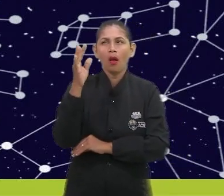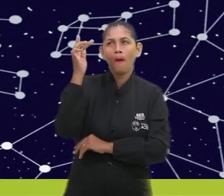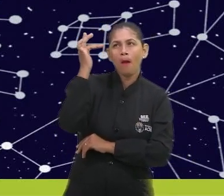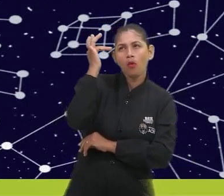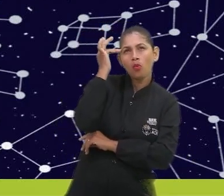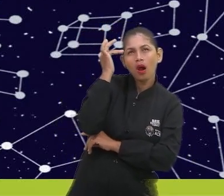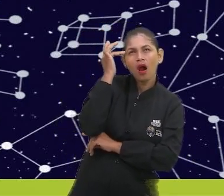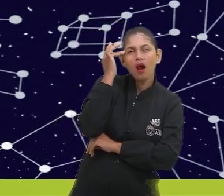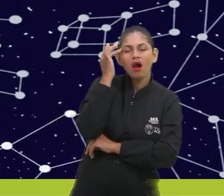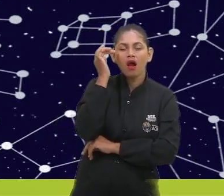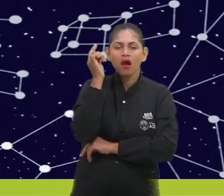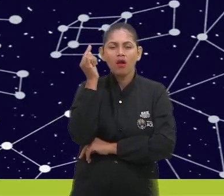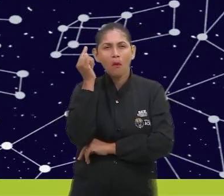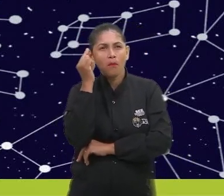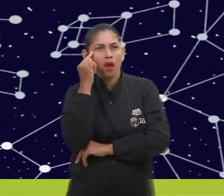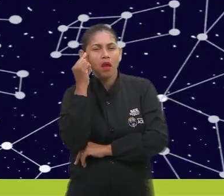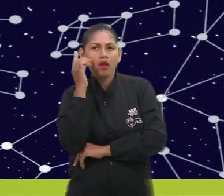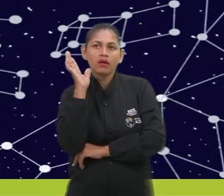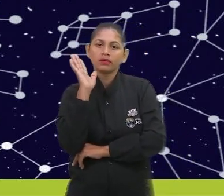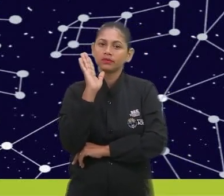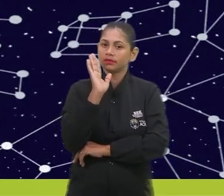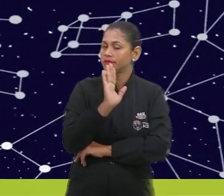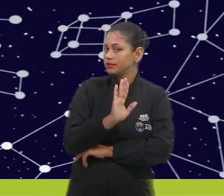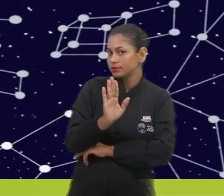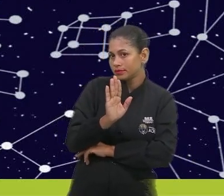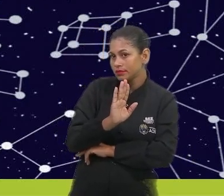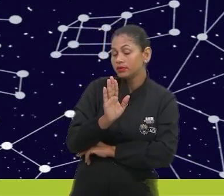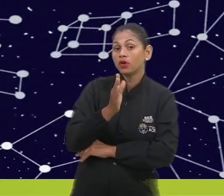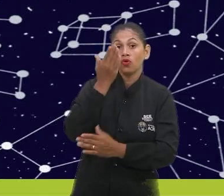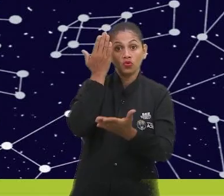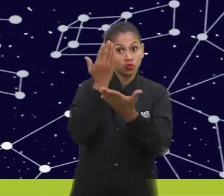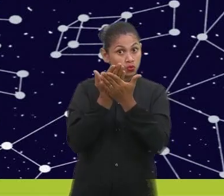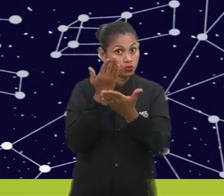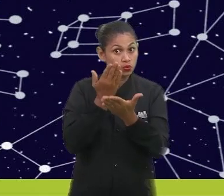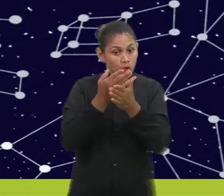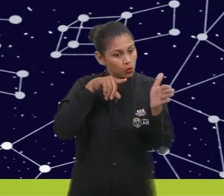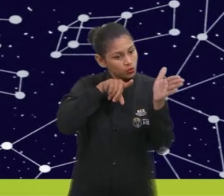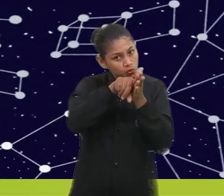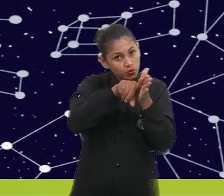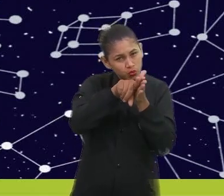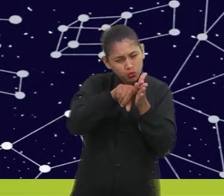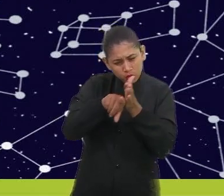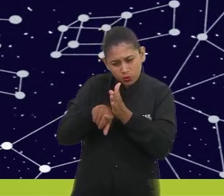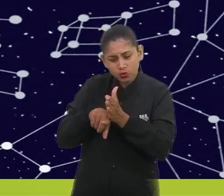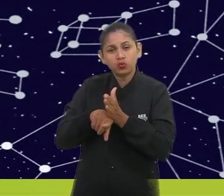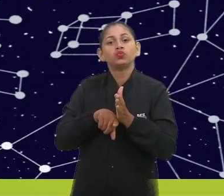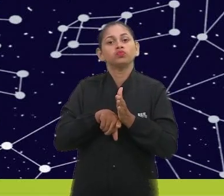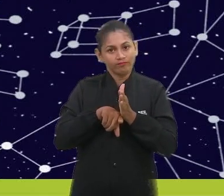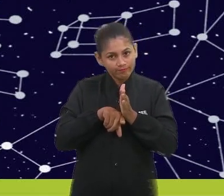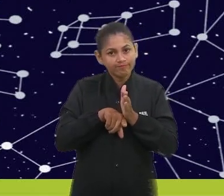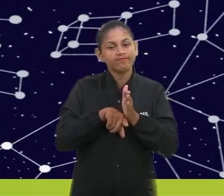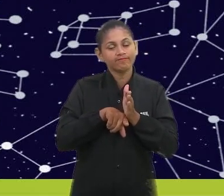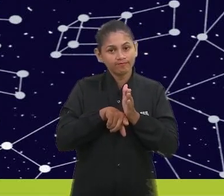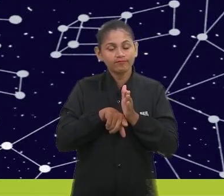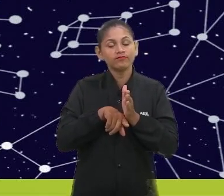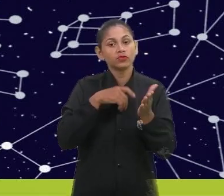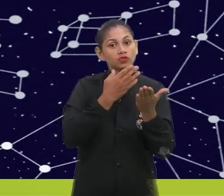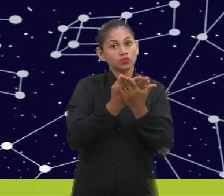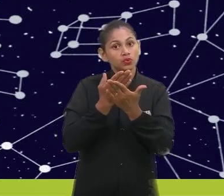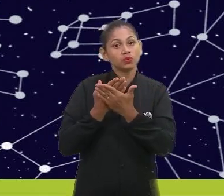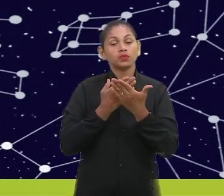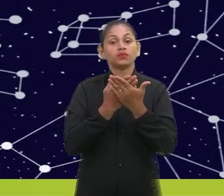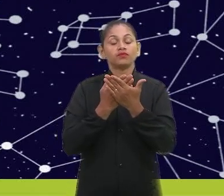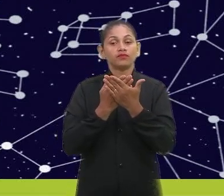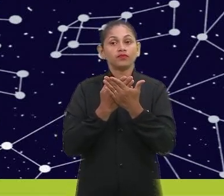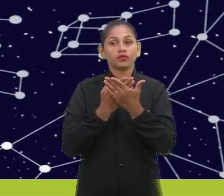penso que, não funciona dessa maneira, né? São estudos por muitos e muitos anos e esses estudos eles são capazes